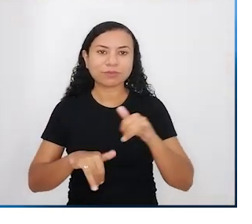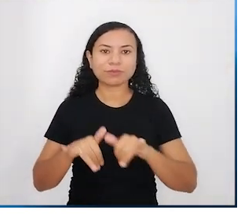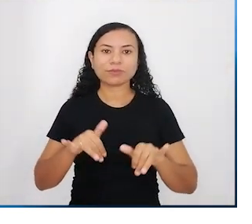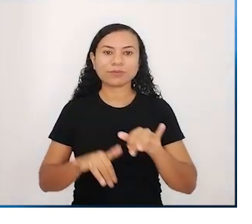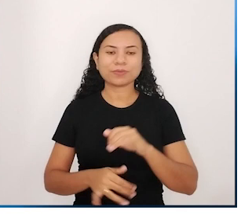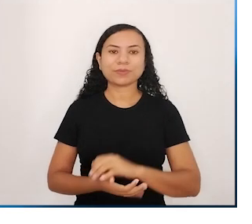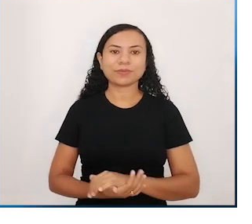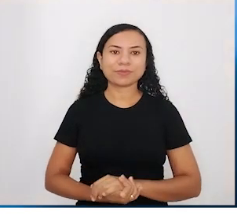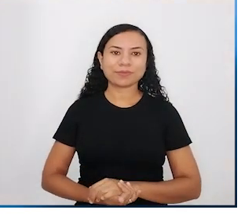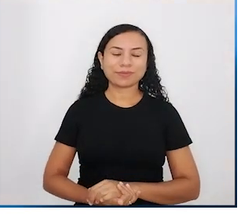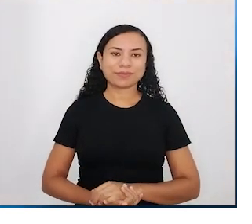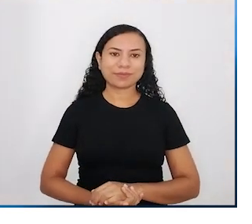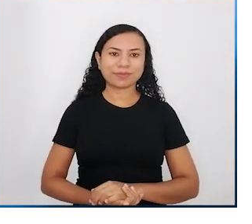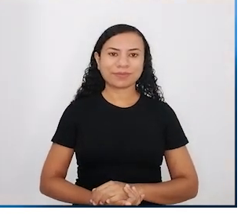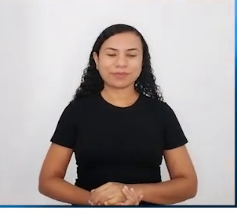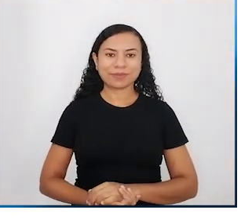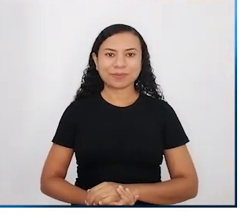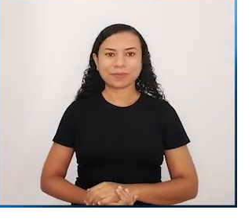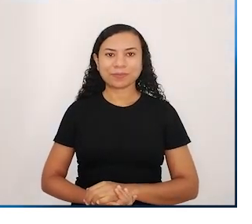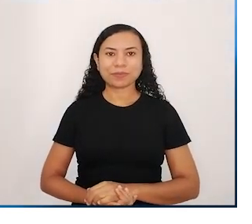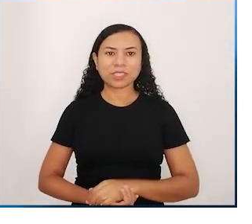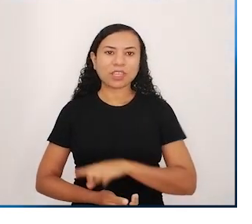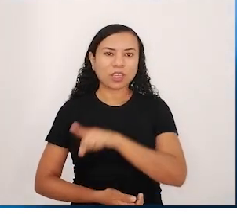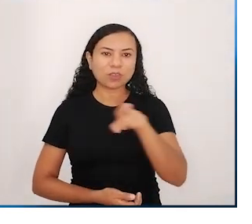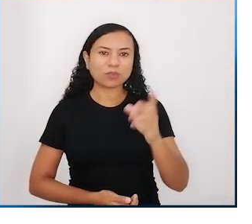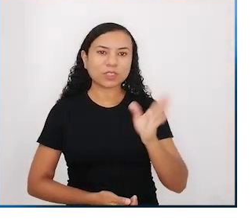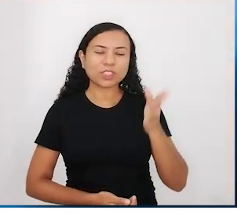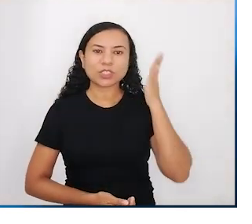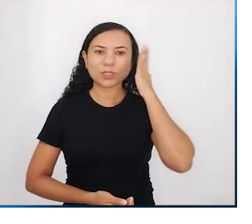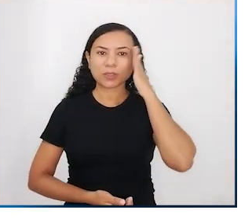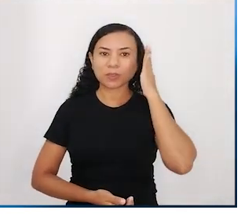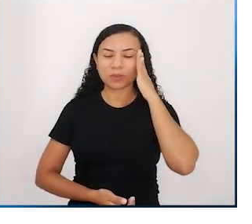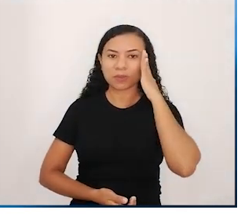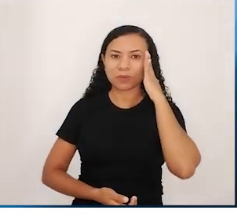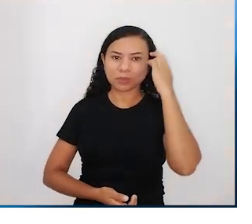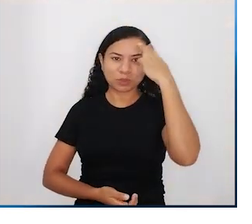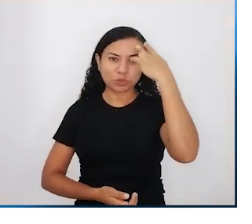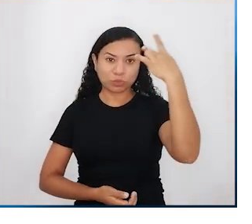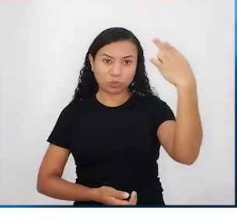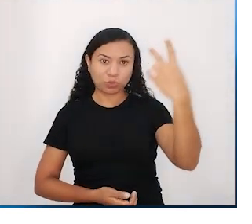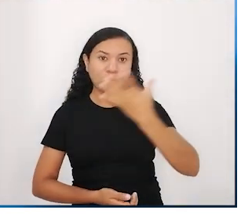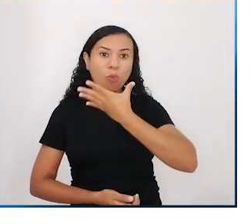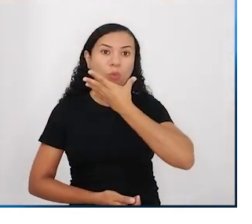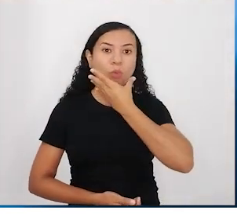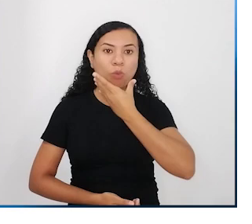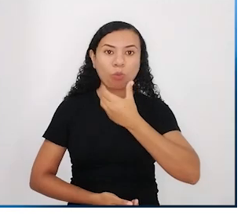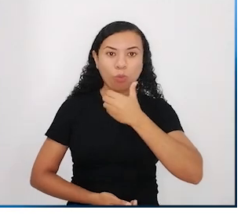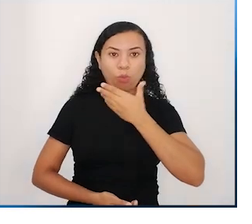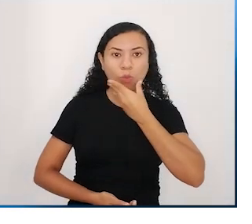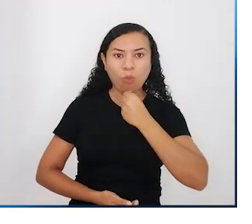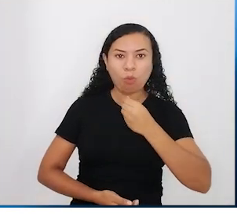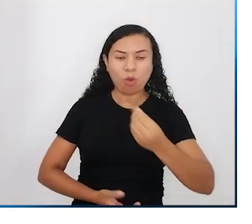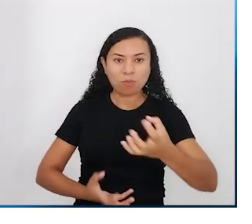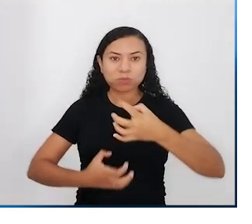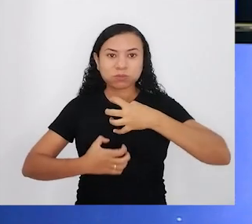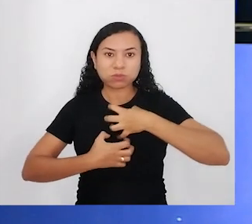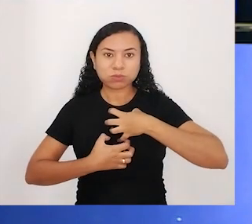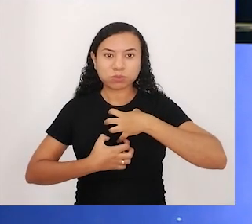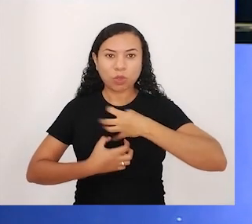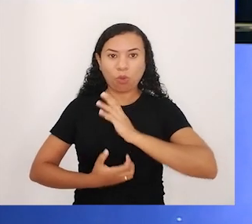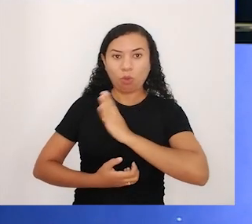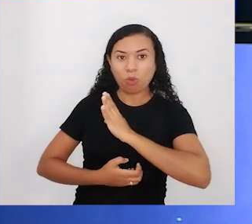para a sua produção. Você já viu aquela história sobre o transplante do coração de um porco para um homem que aconteceu ano